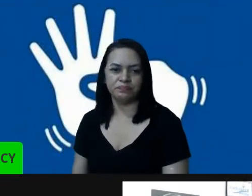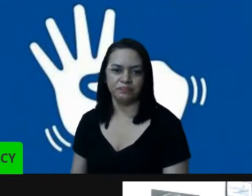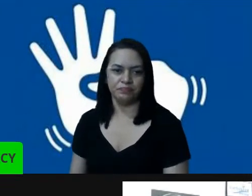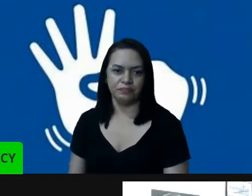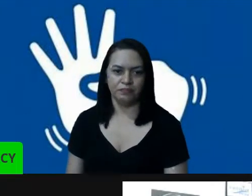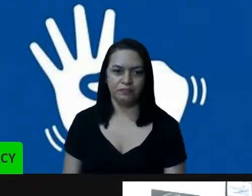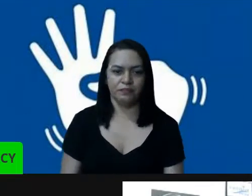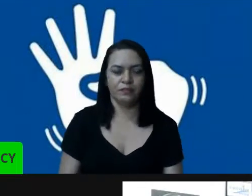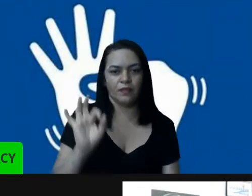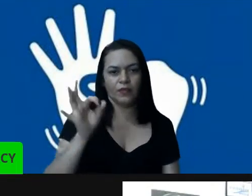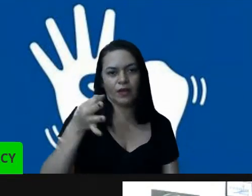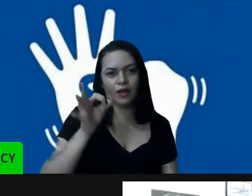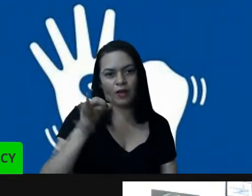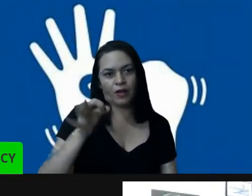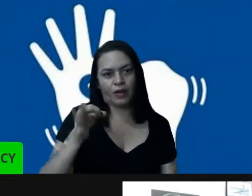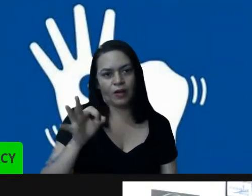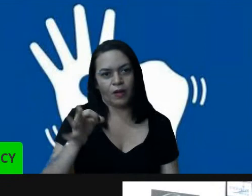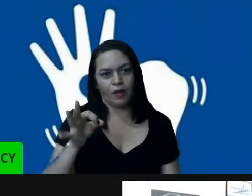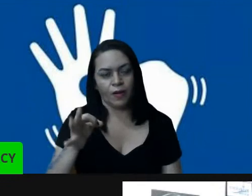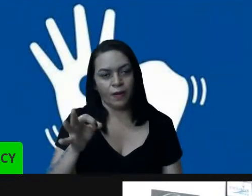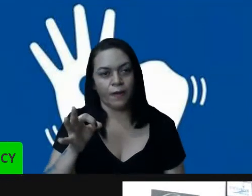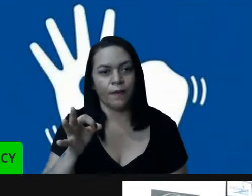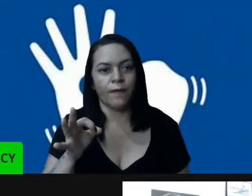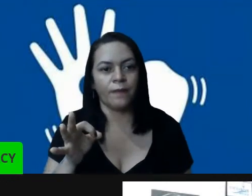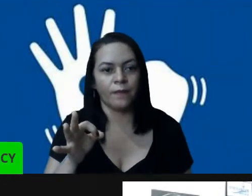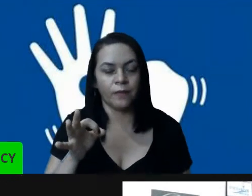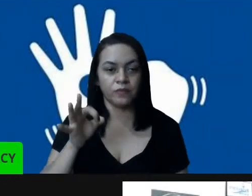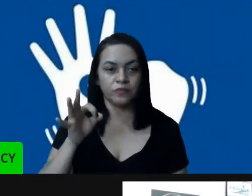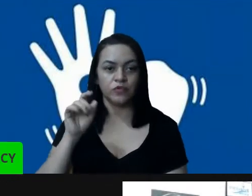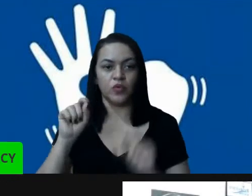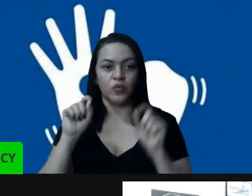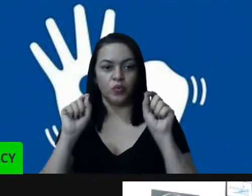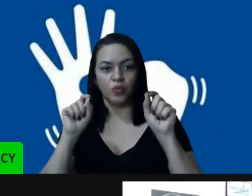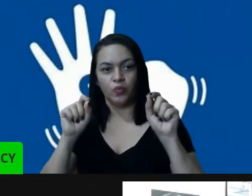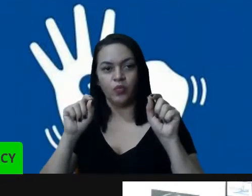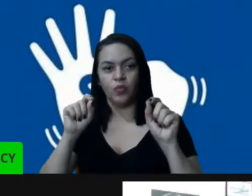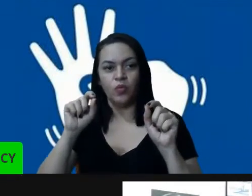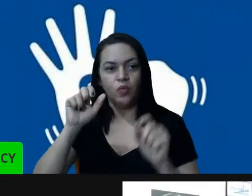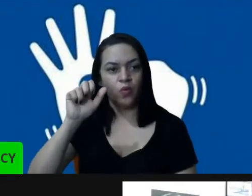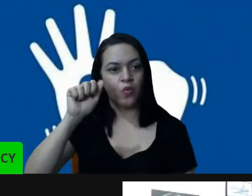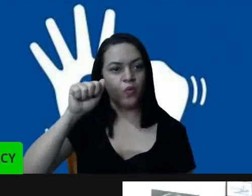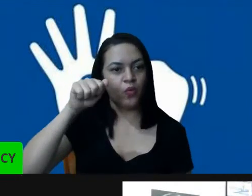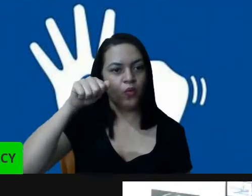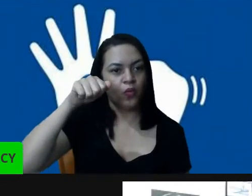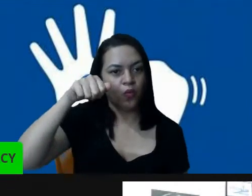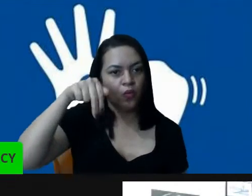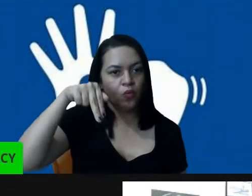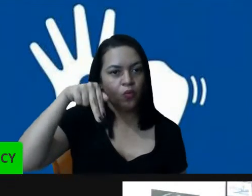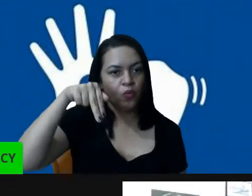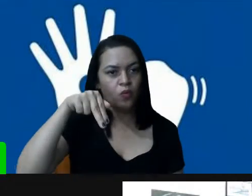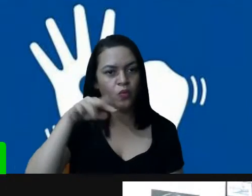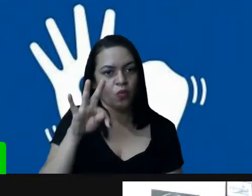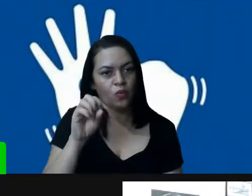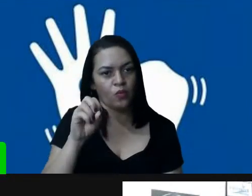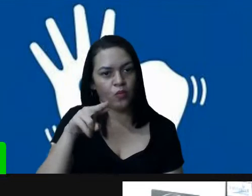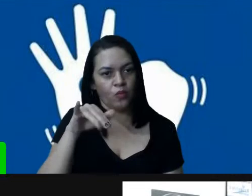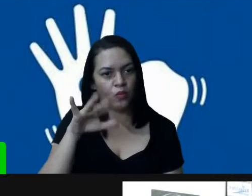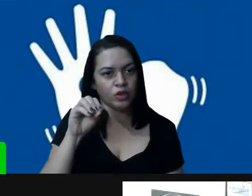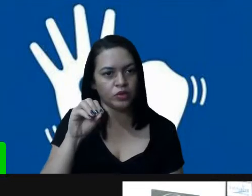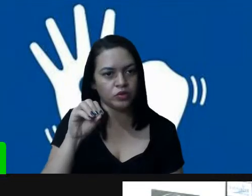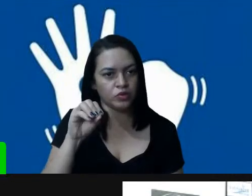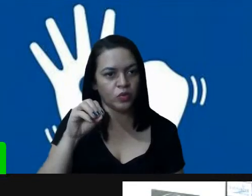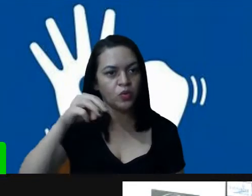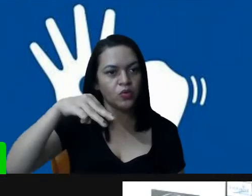É, aí só o Antônio novamente, ele coloca aqui, o Antônio